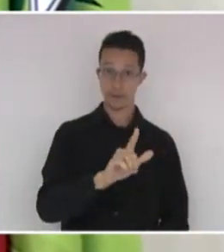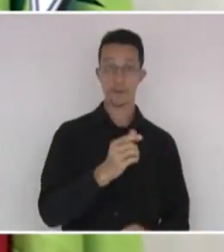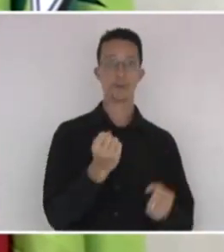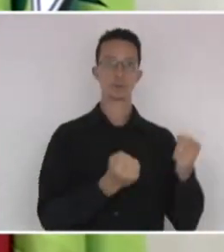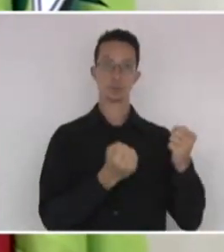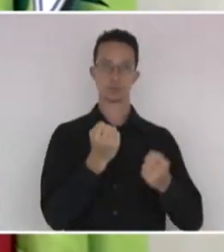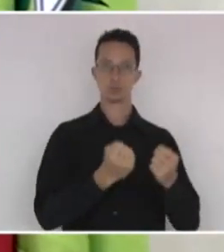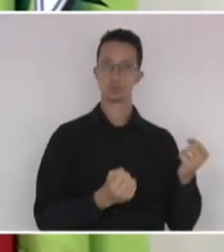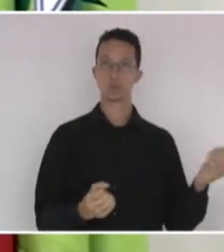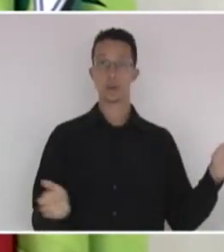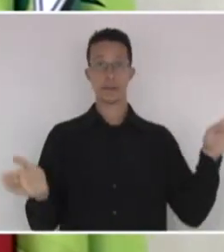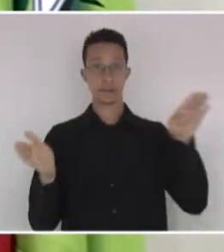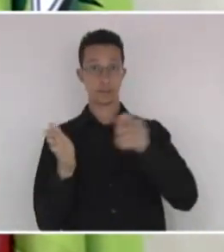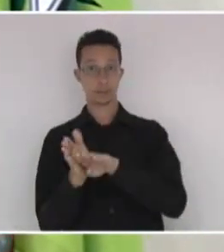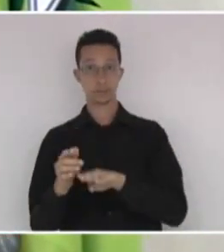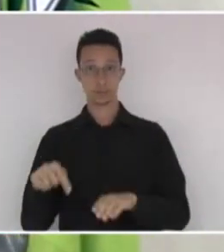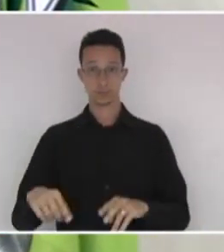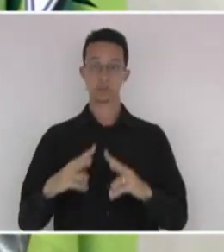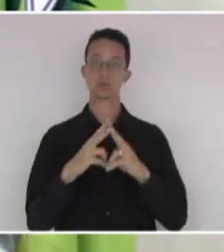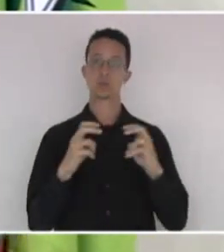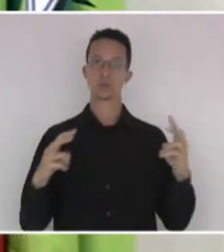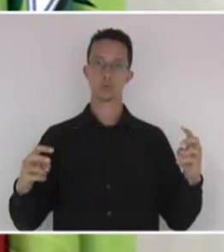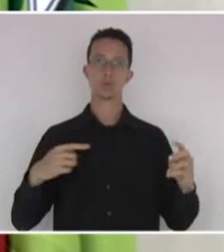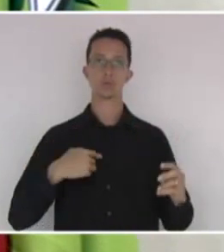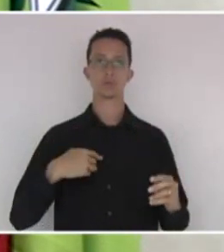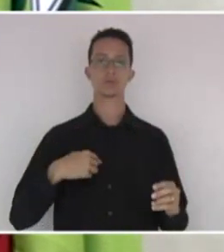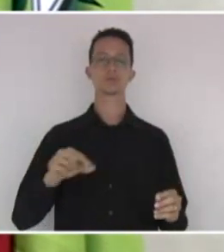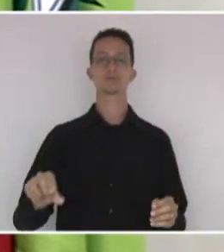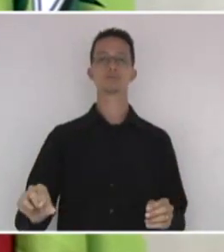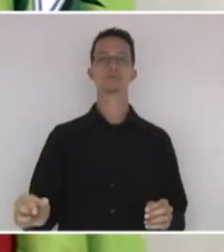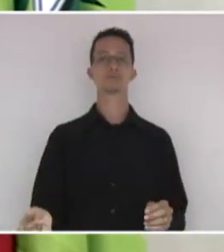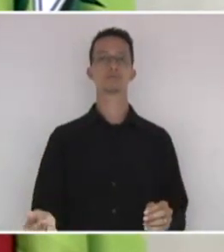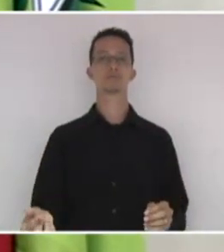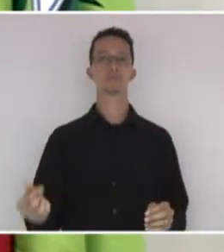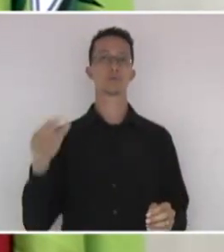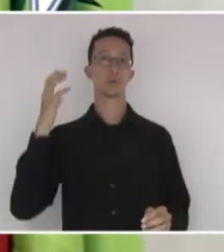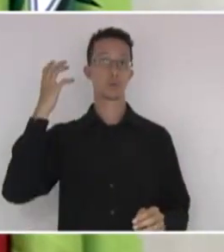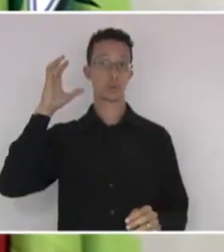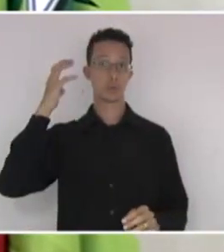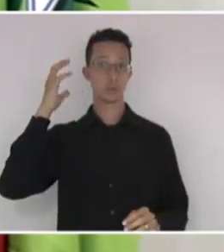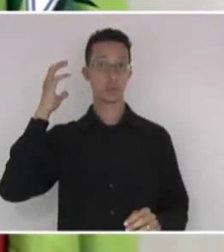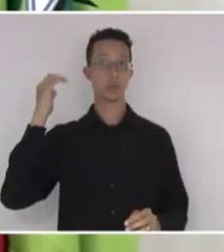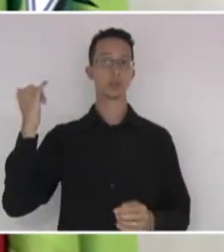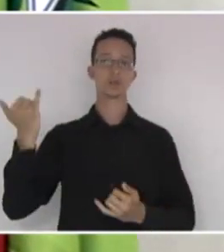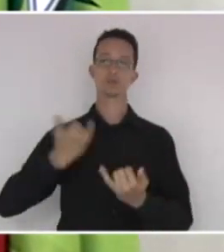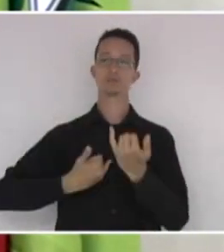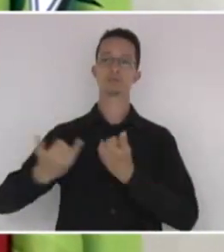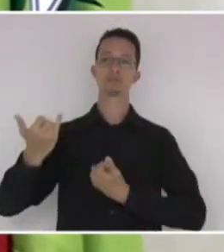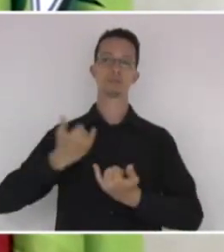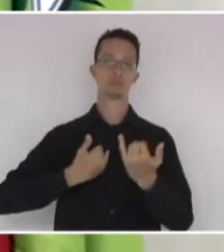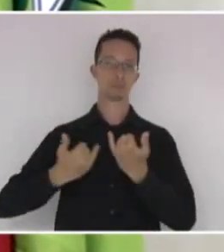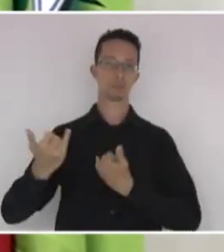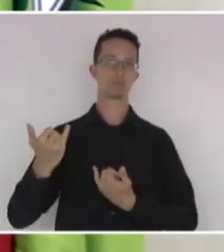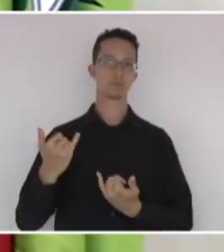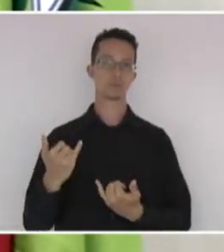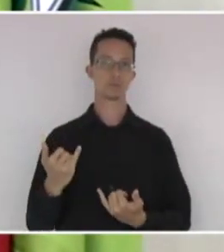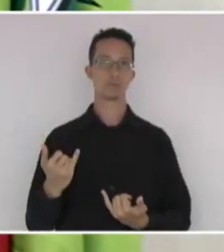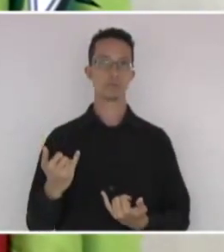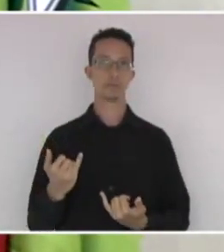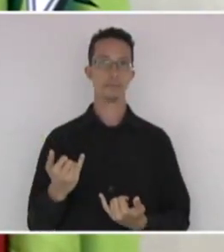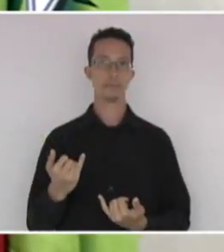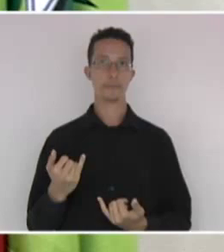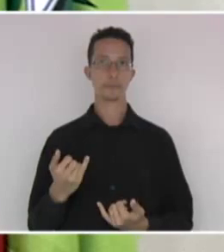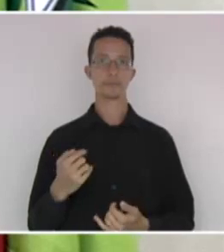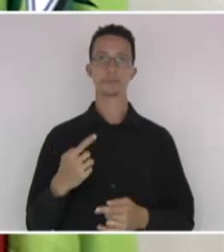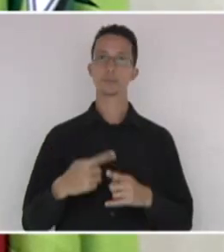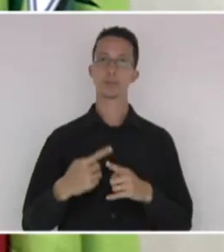escutando os noticiários e nos informando daquilo que acontece no dia a dia, até porque evito de ver